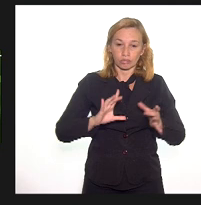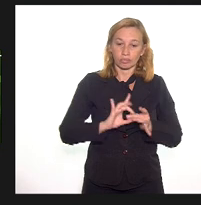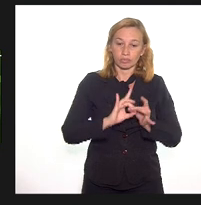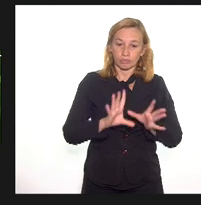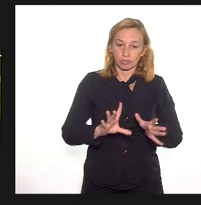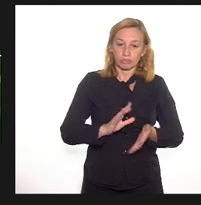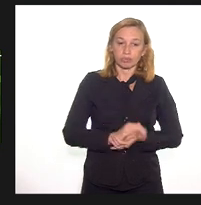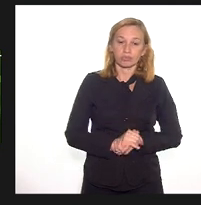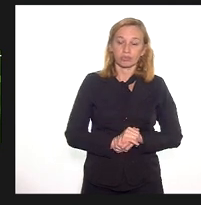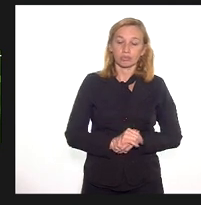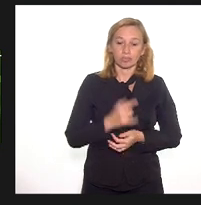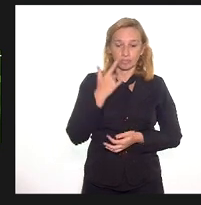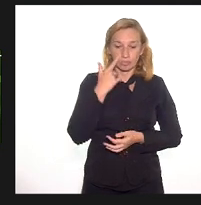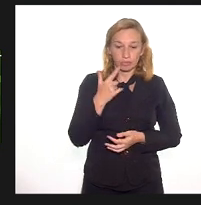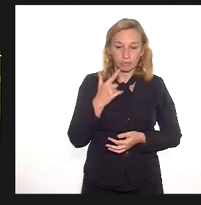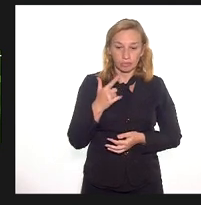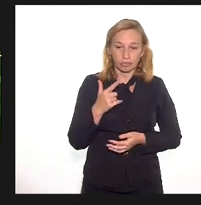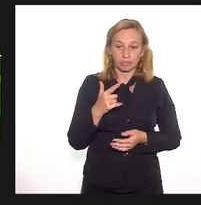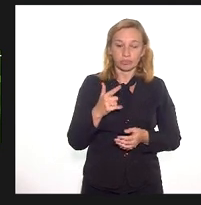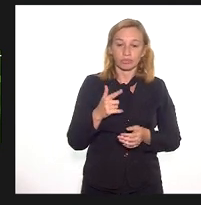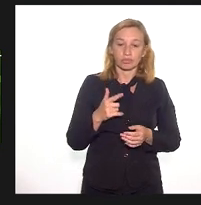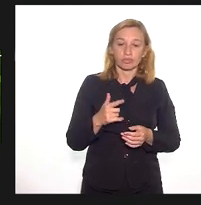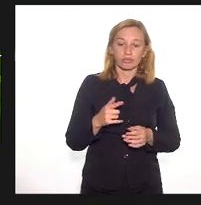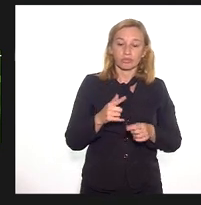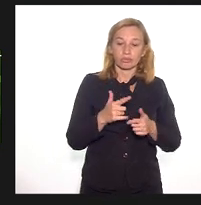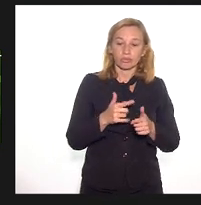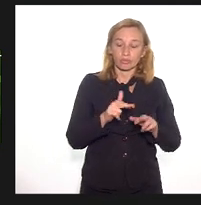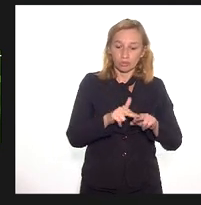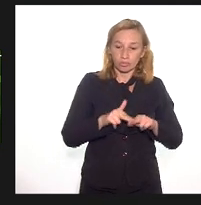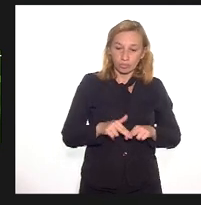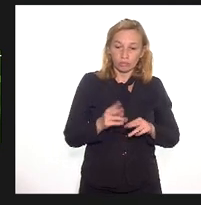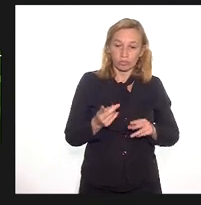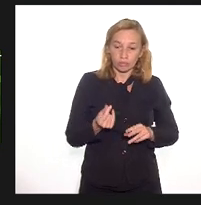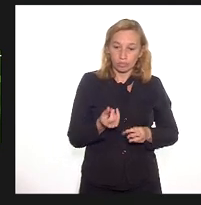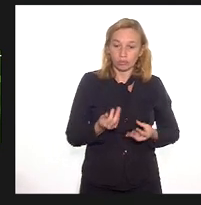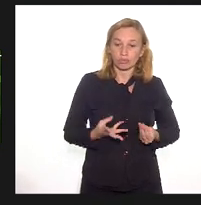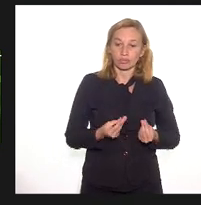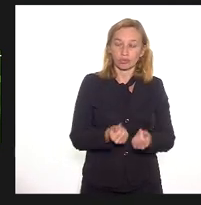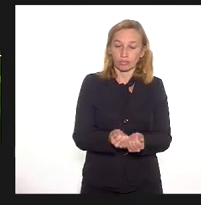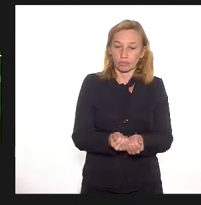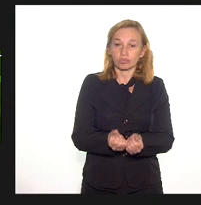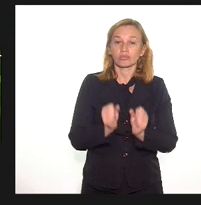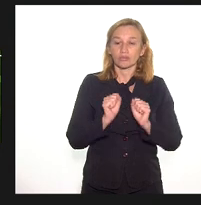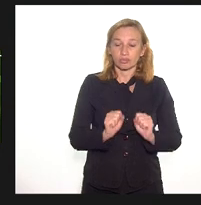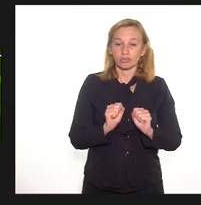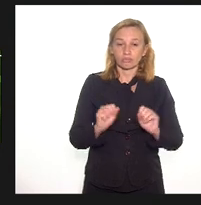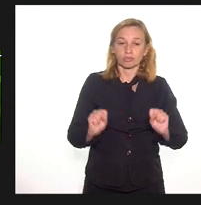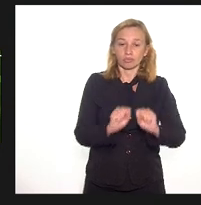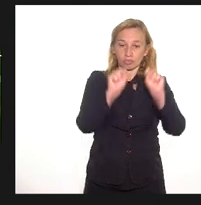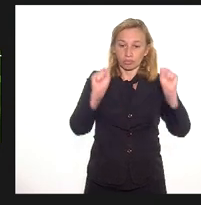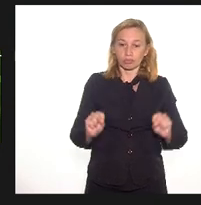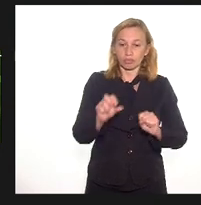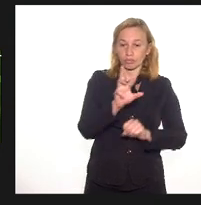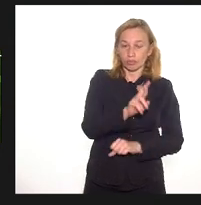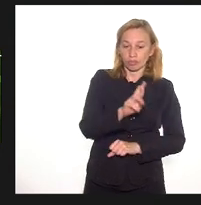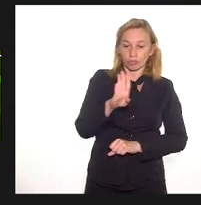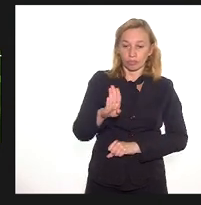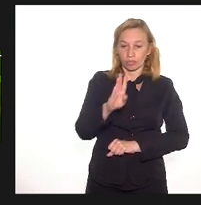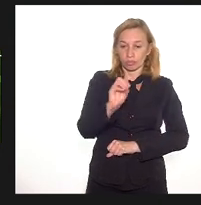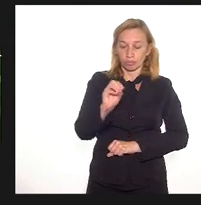permitir enxergar a causa do gasto, eles poderão ser, por meio de um sistema de robotização,